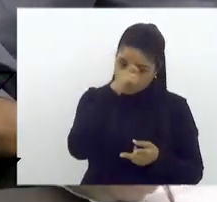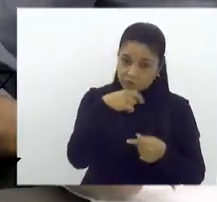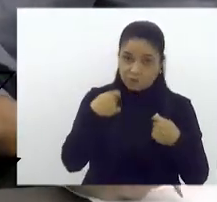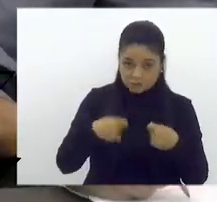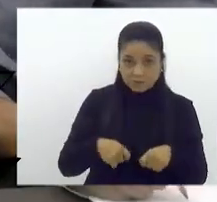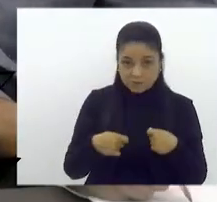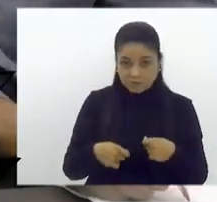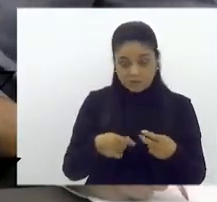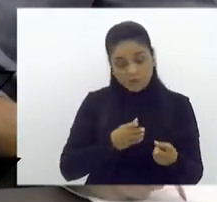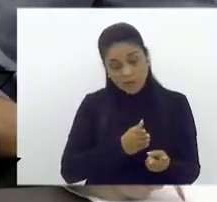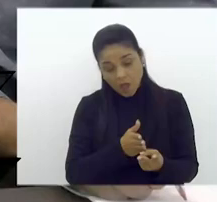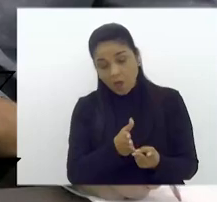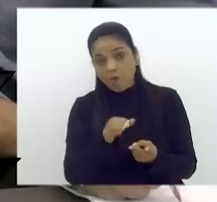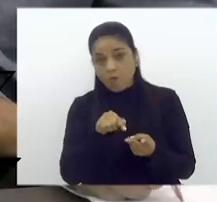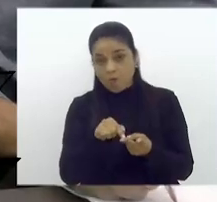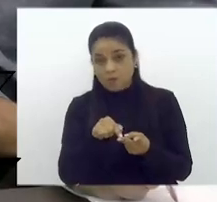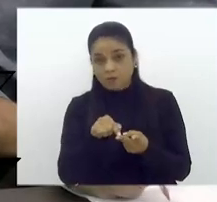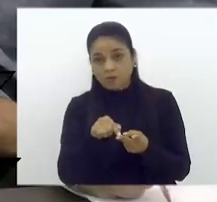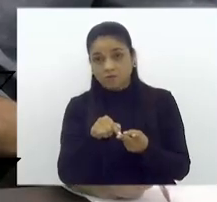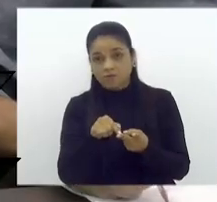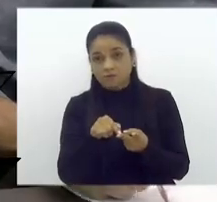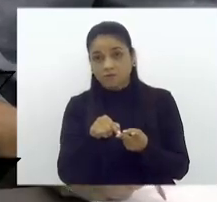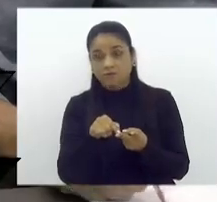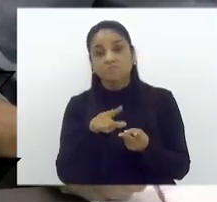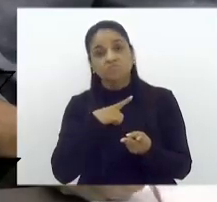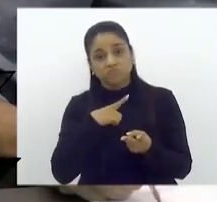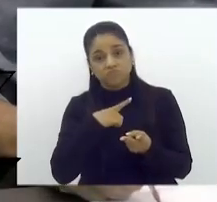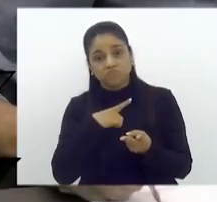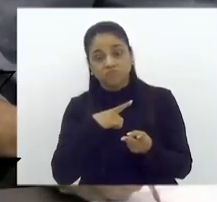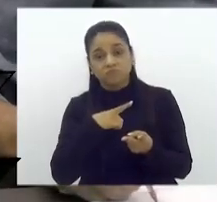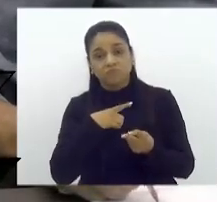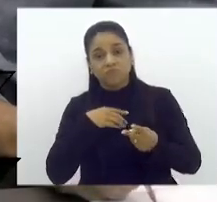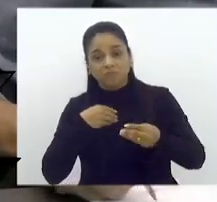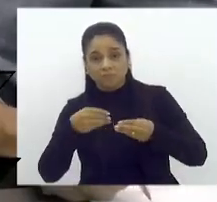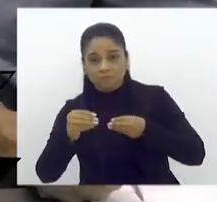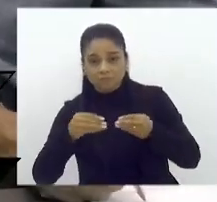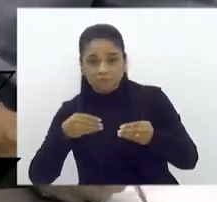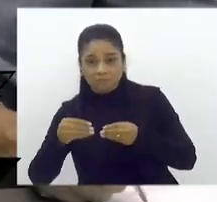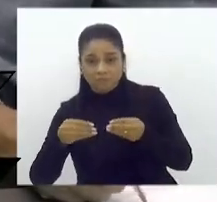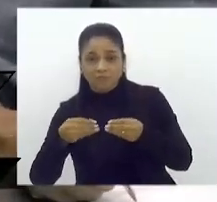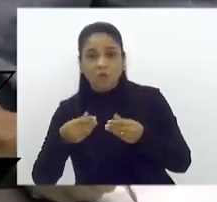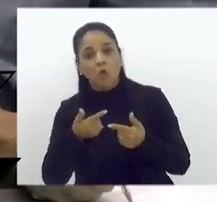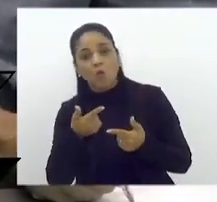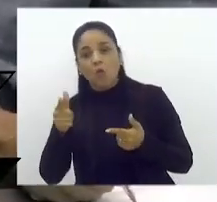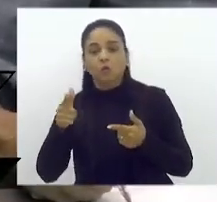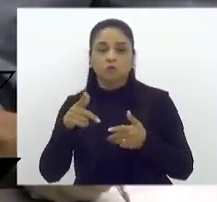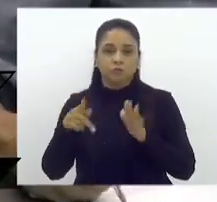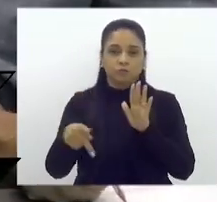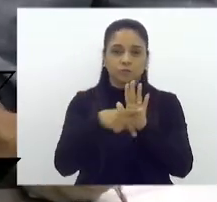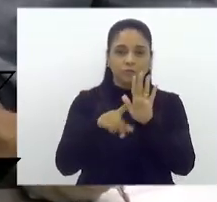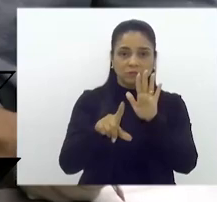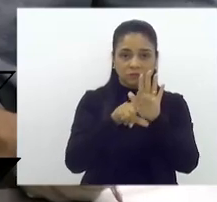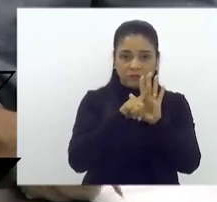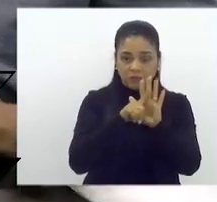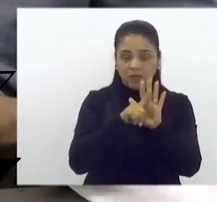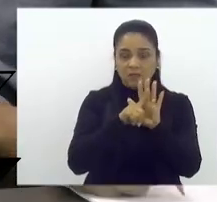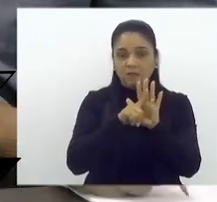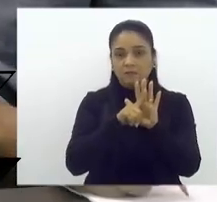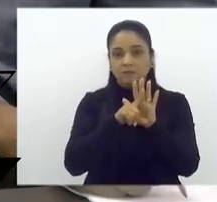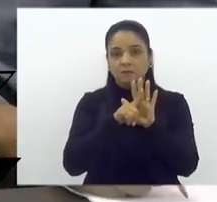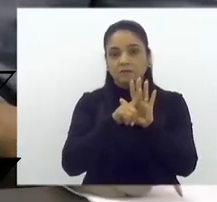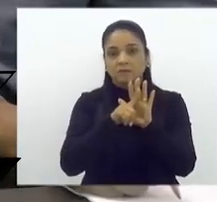a outra é que abre um precedente para outros projetos que terão determinar, por